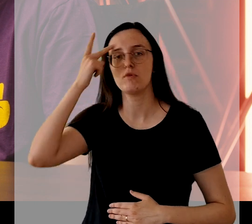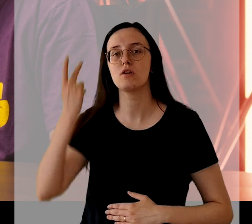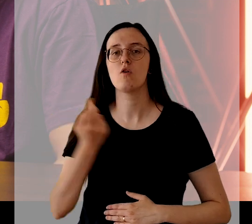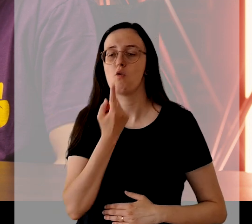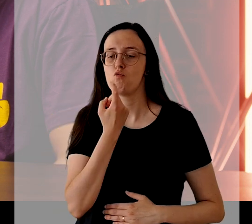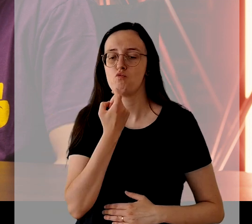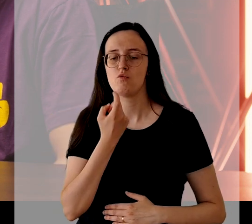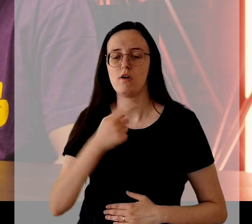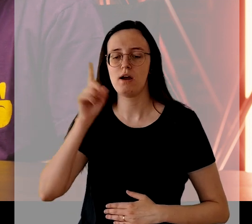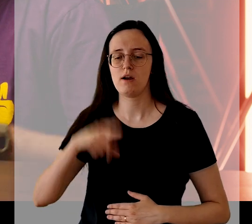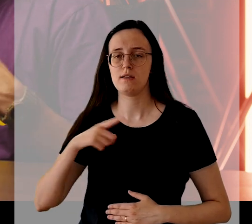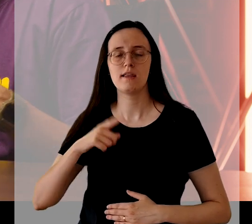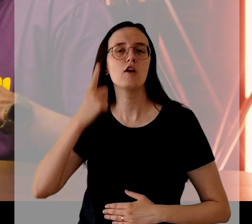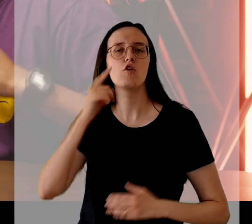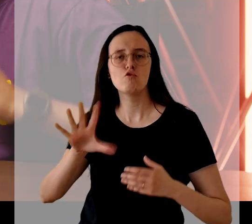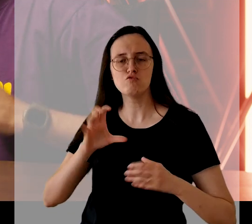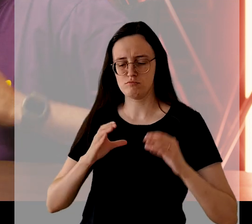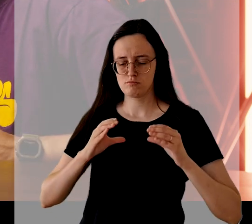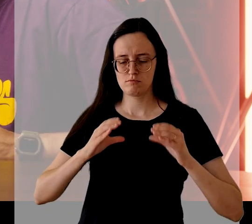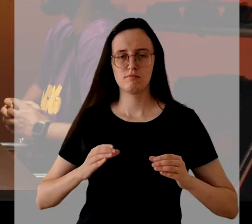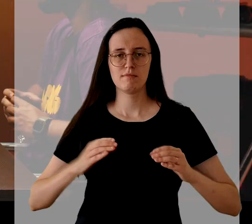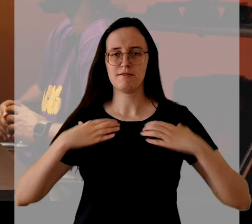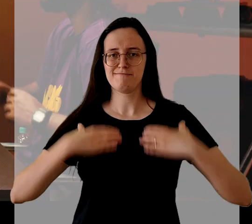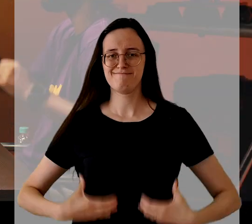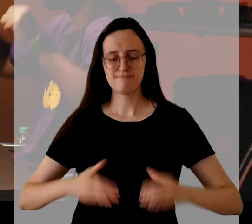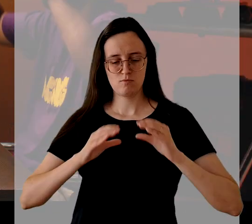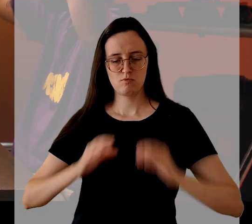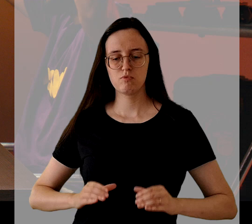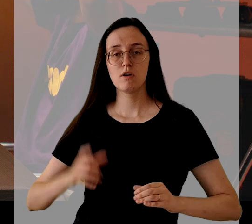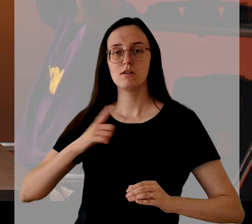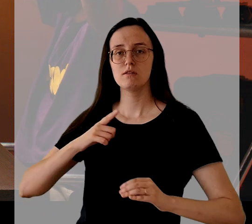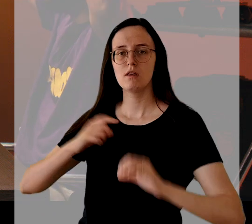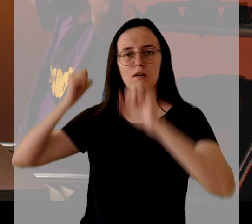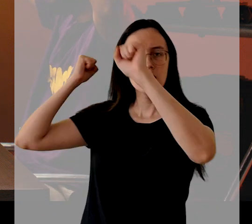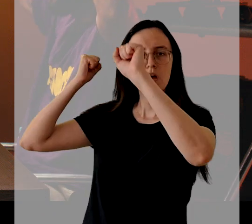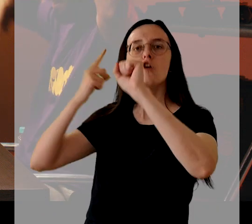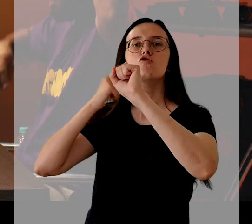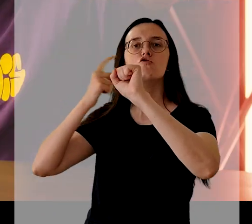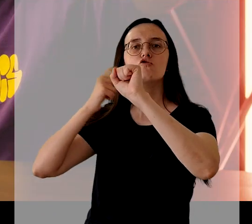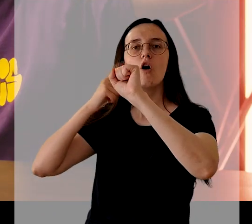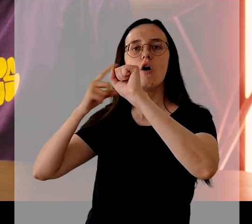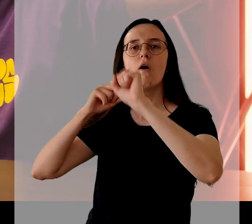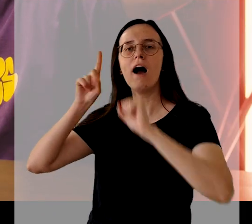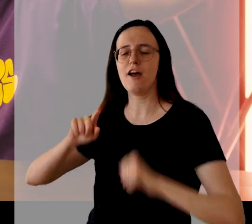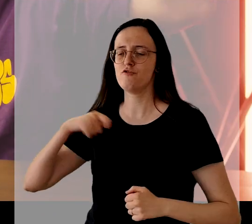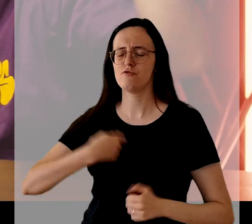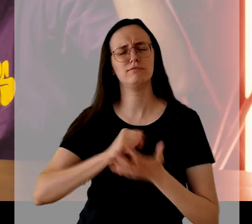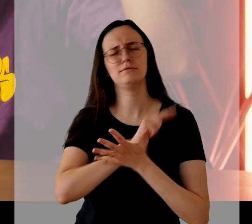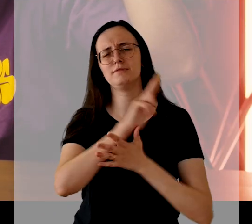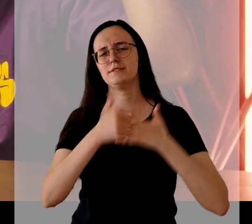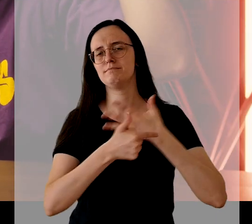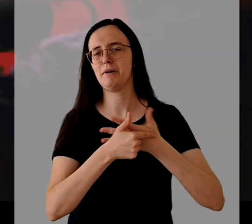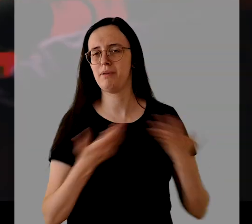pessoa num esquema de levar o gravador aqui num colete e operar no boom, sendo multitask ali,